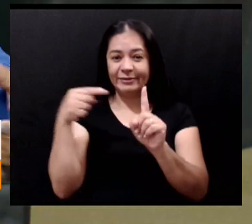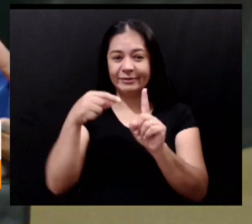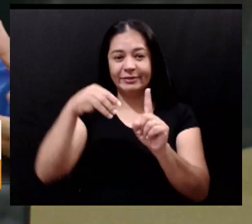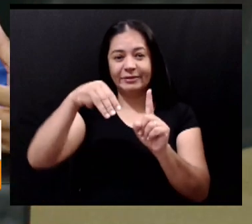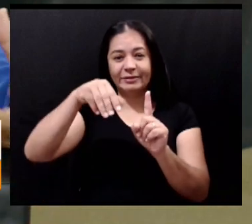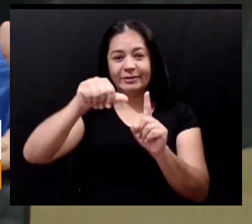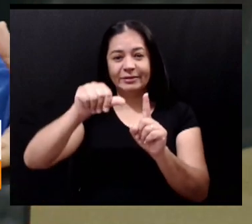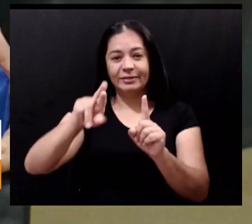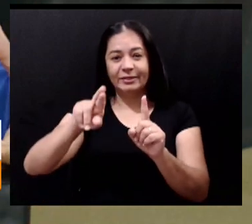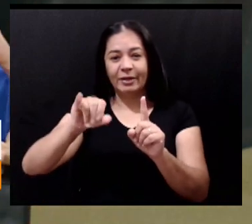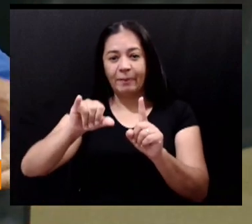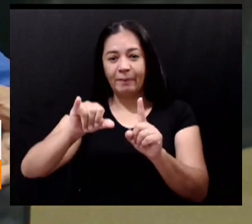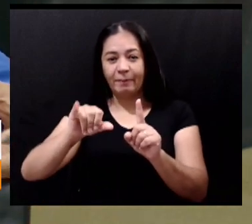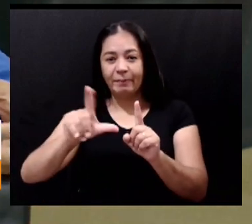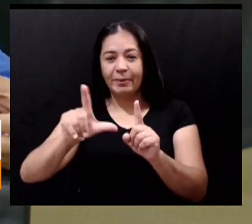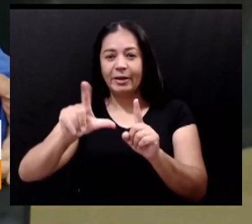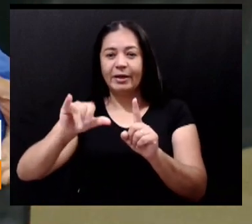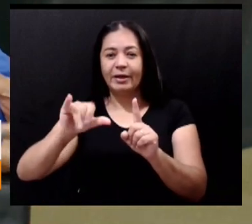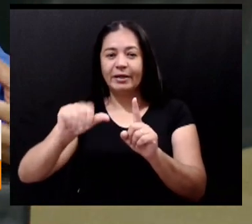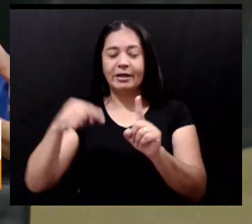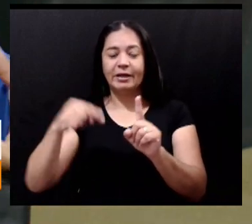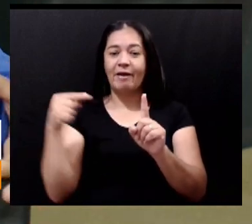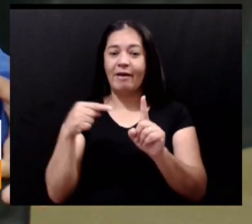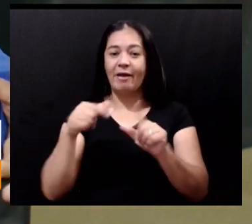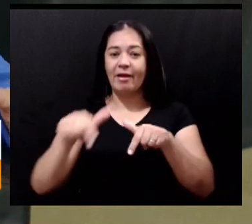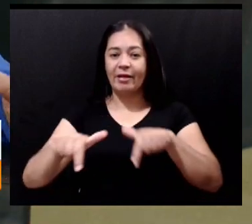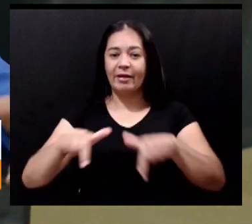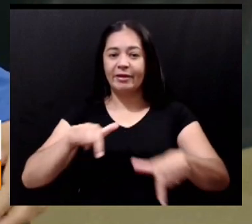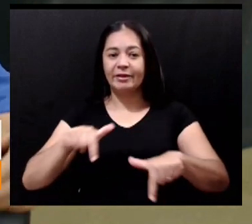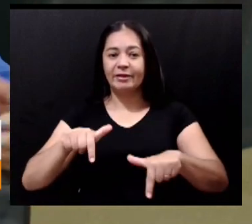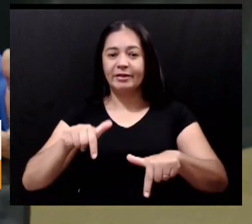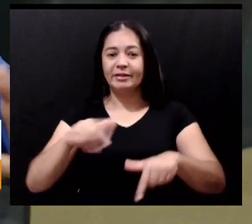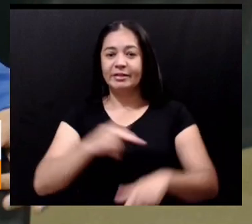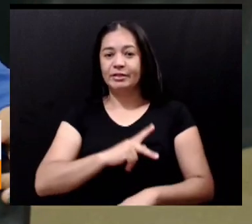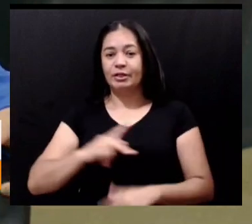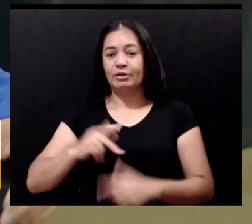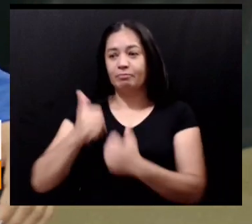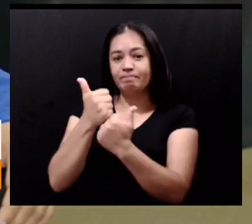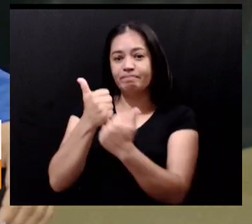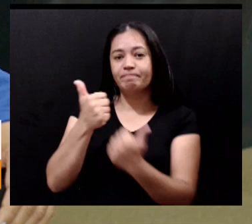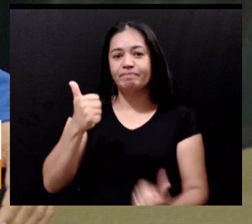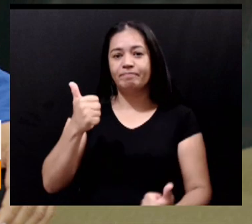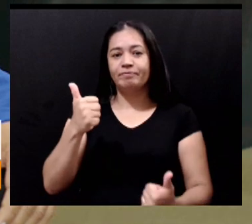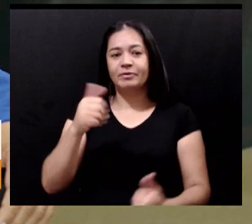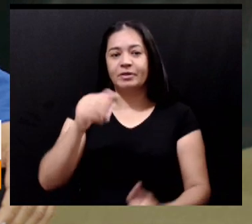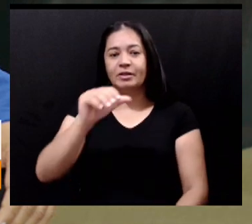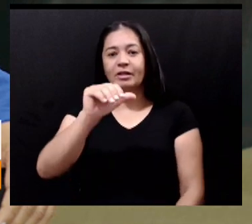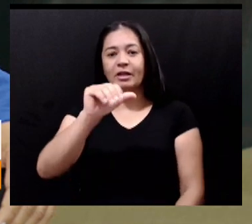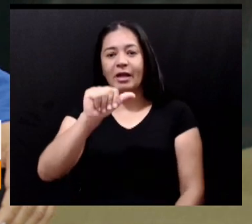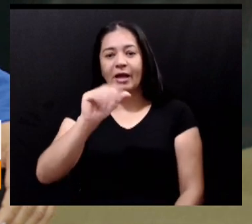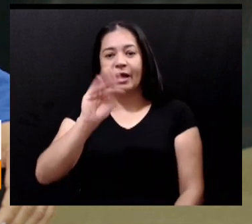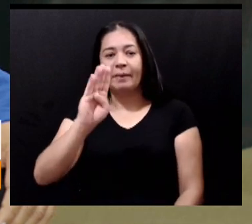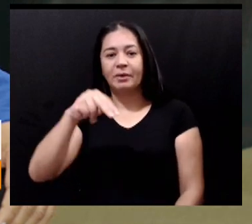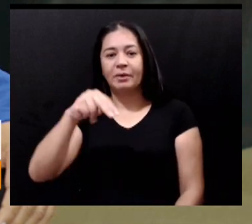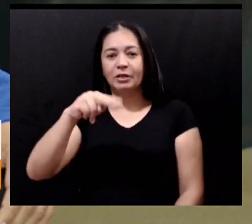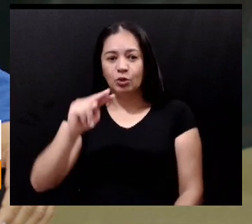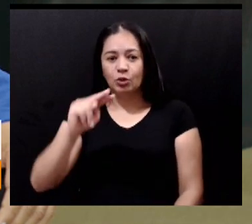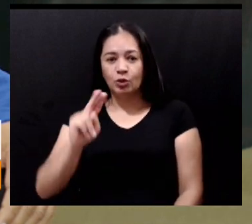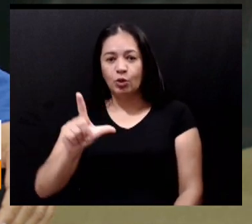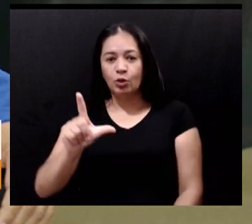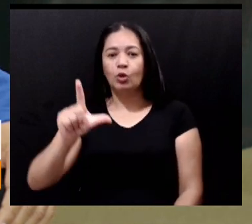Marília, ela trabalha, gente, ela é vice-presidente da ABM Luto, Associação Brasileira